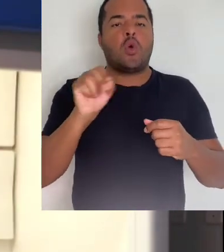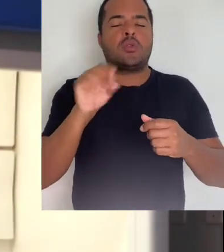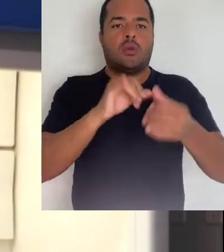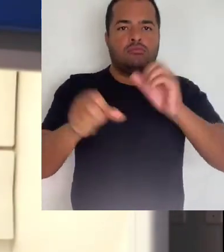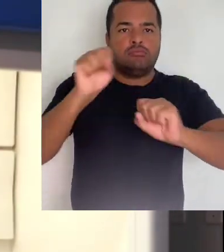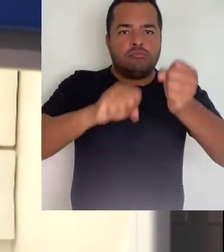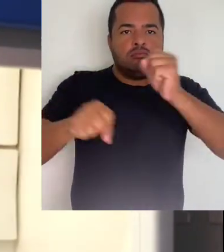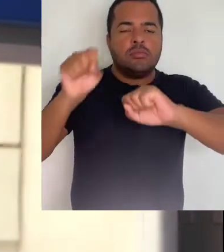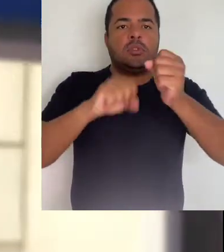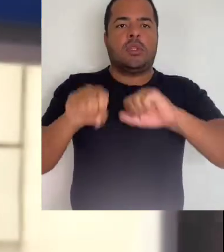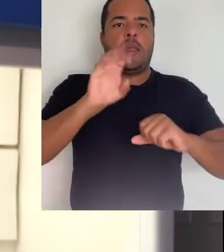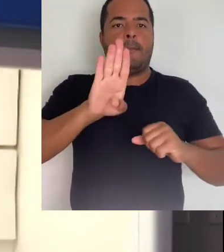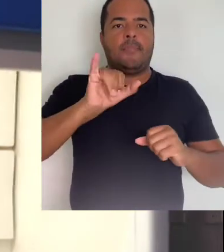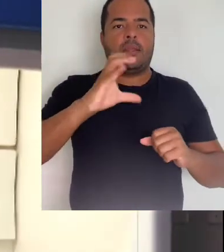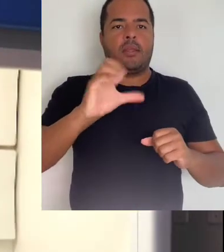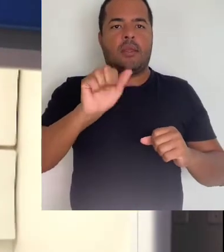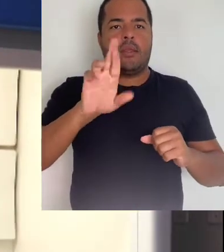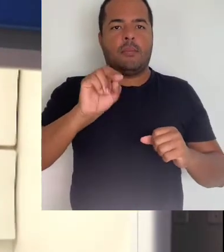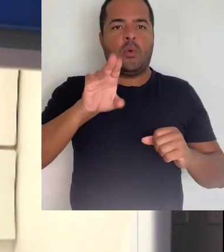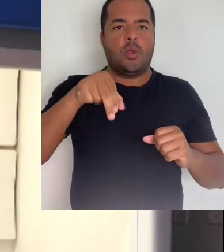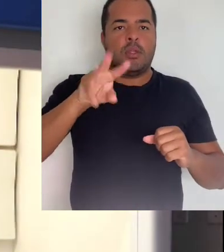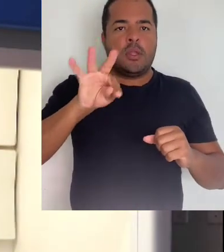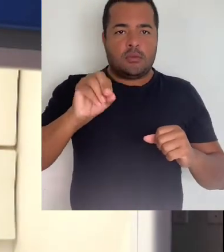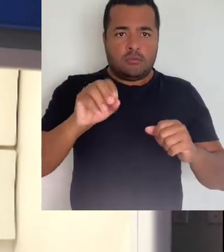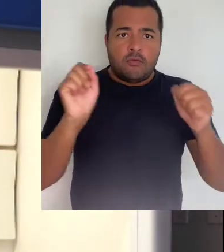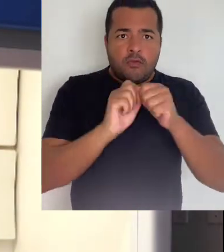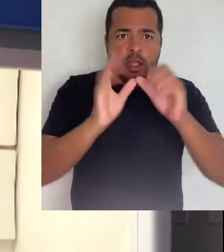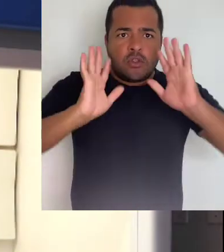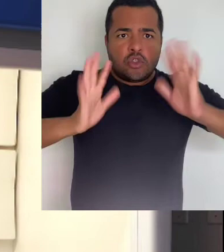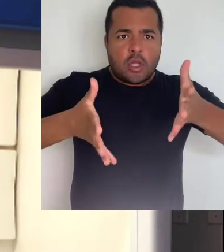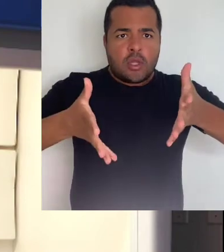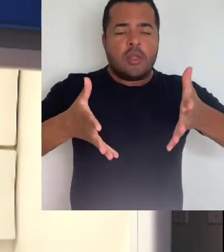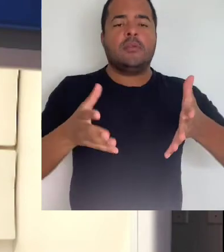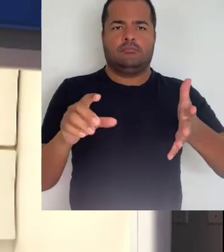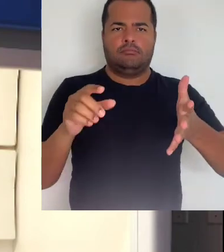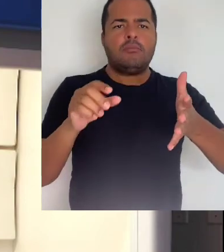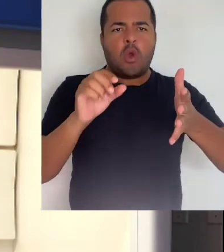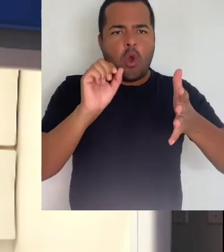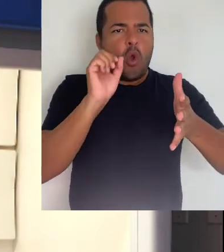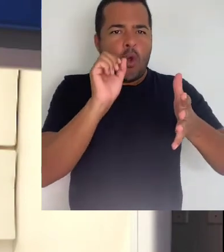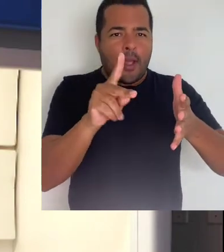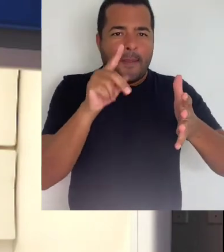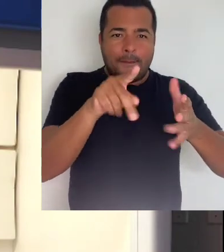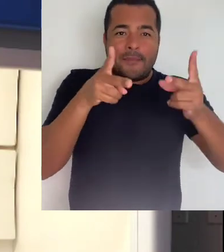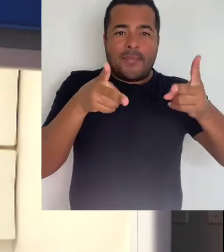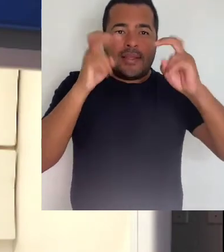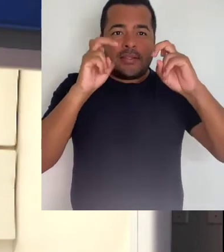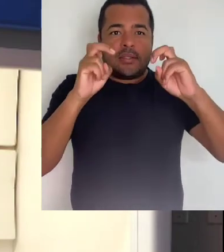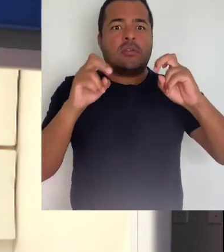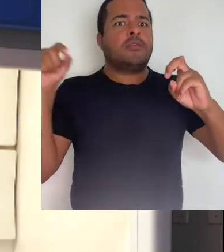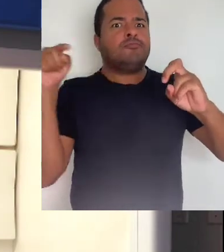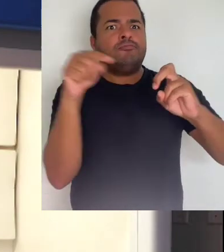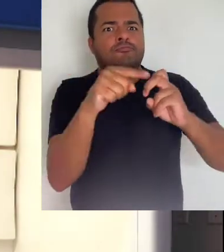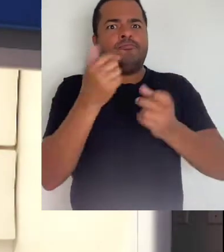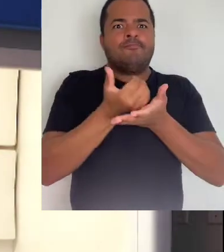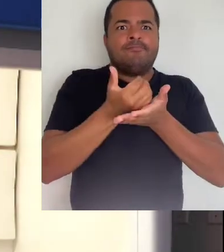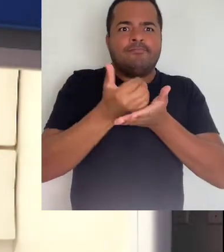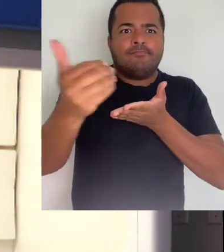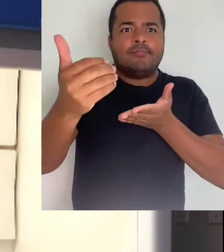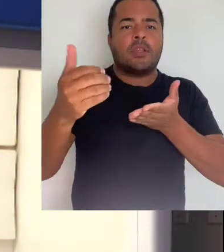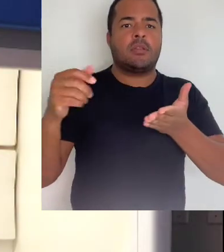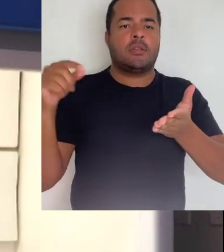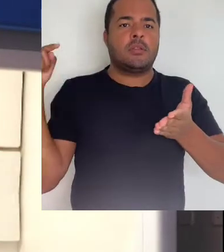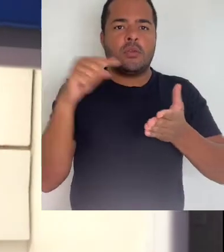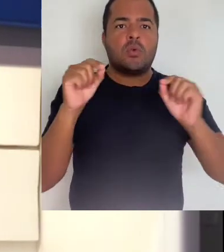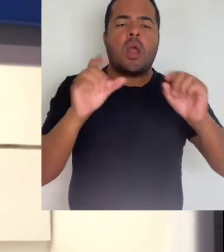tá? 20 ml de solução de bicarbonato de sódio. Fez isso, ó. Você vai colocar aqui. Perceba claramente,